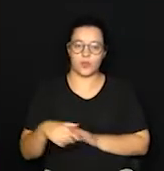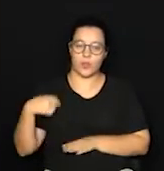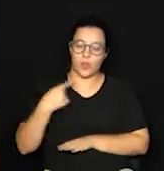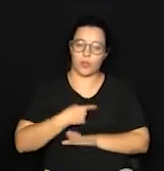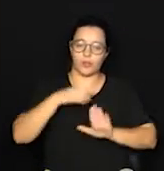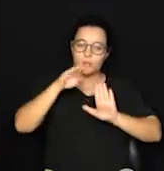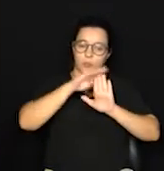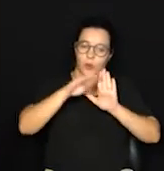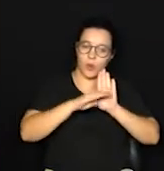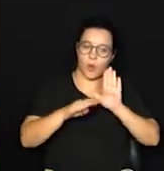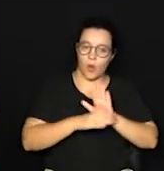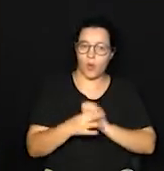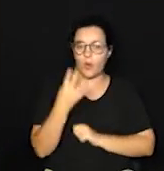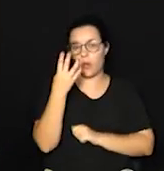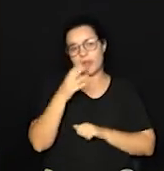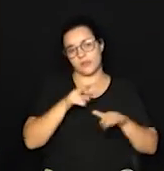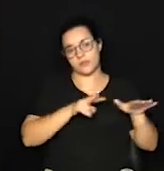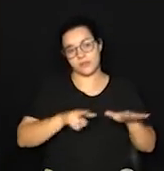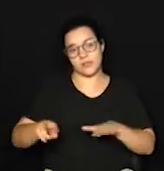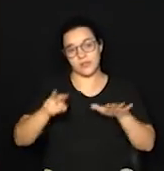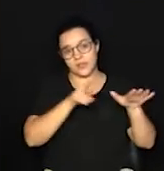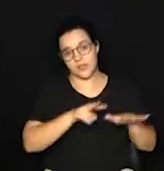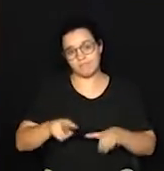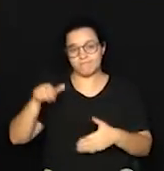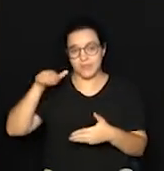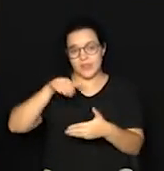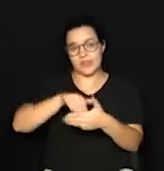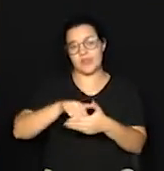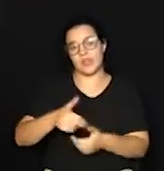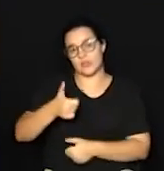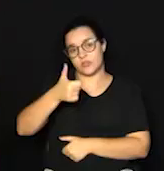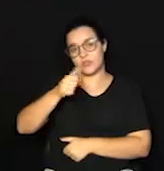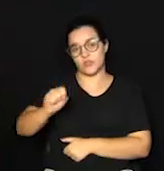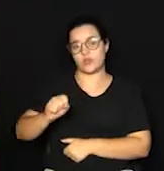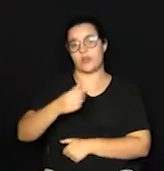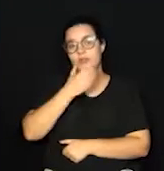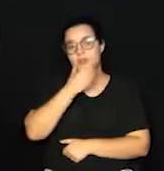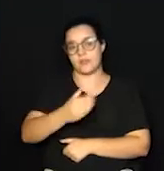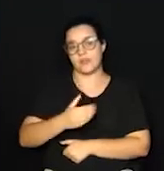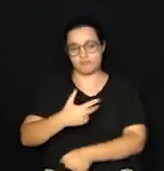4 semanas, mas podemos chegar até 18 de dezembro.